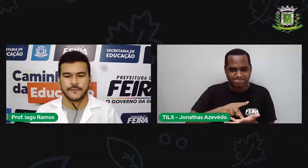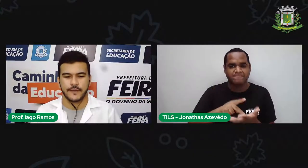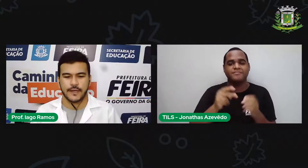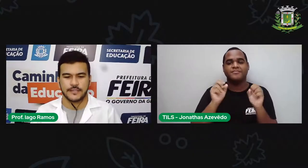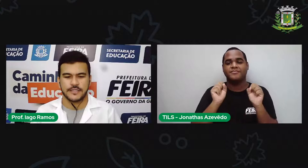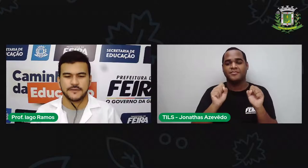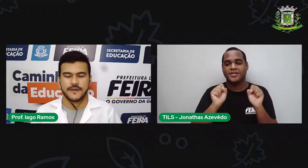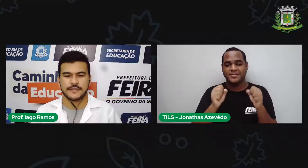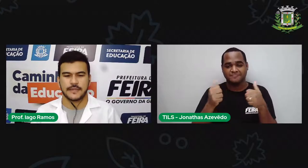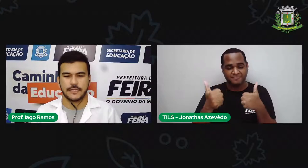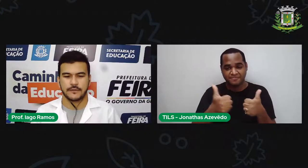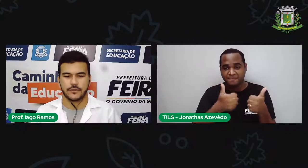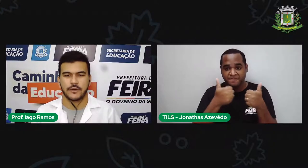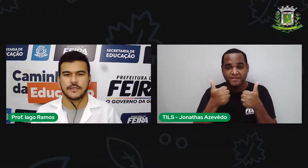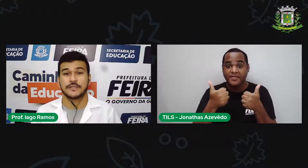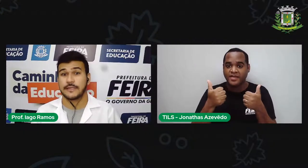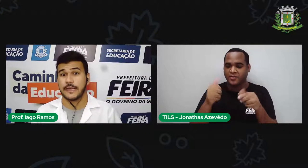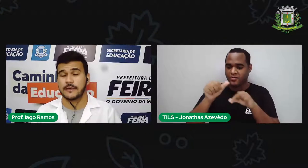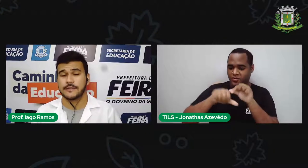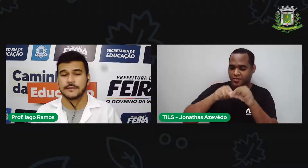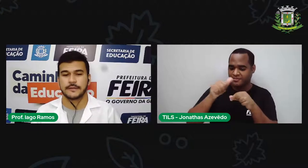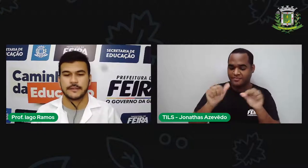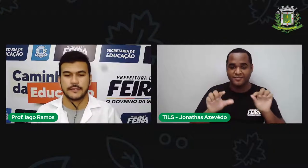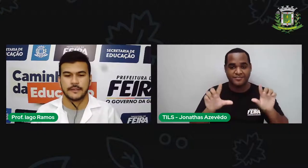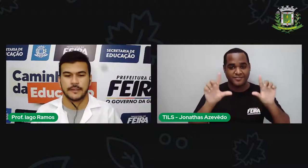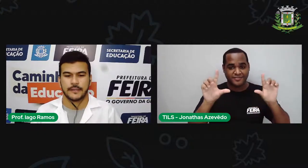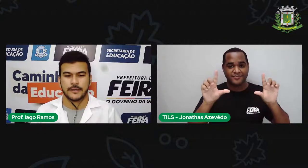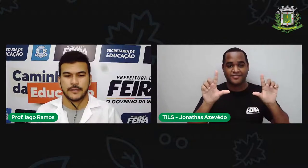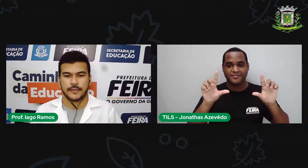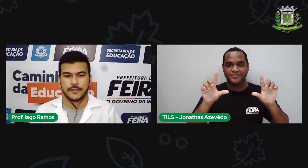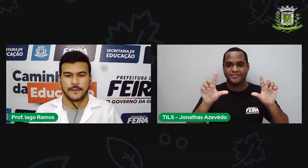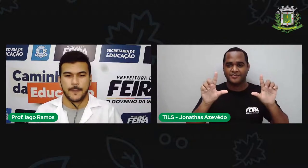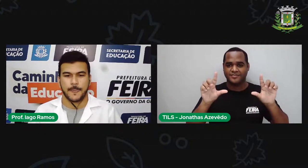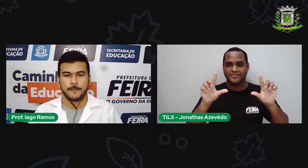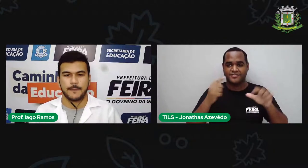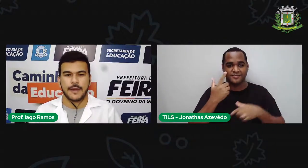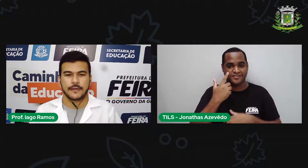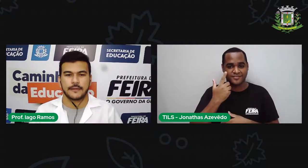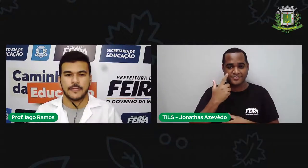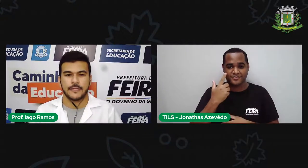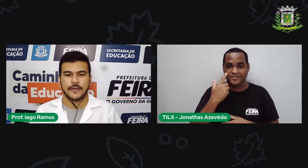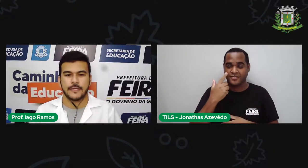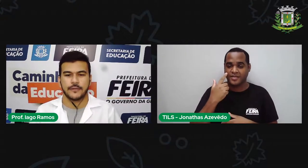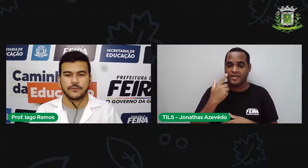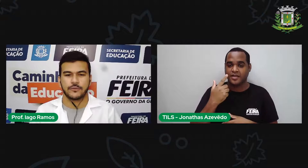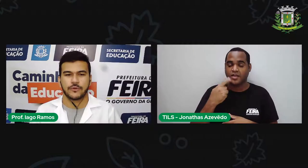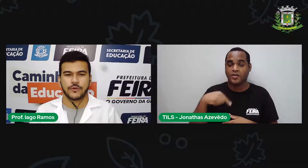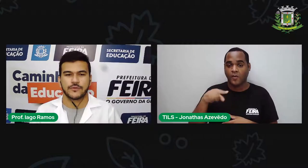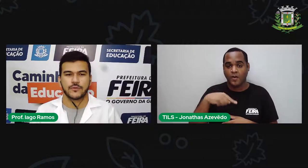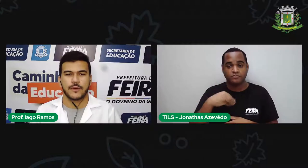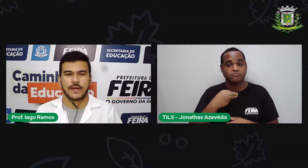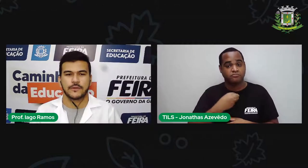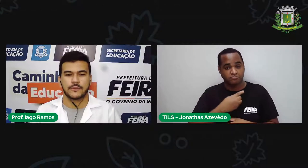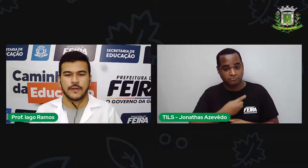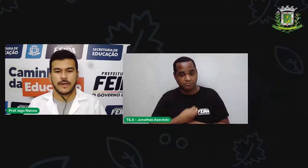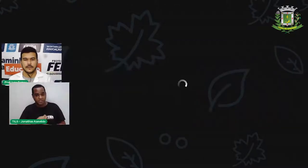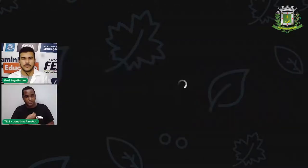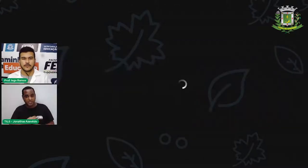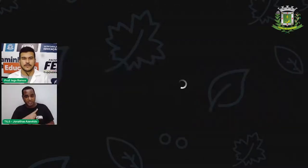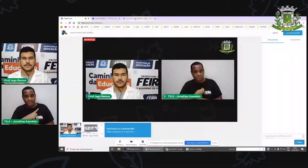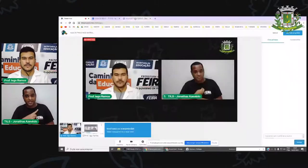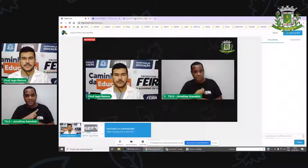aí a gente faz aquela troca de telas e para ter aí o nosso